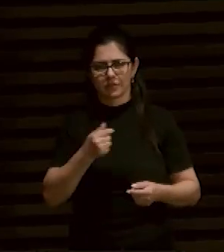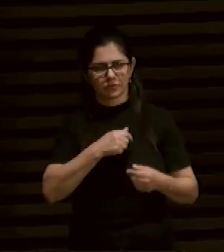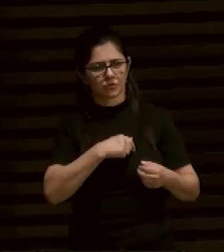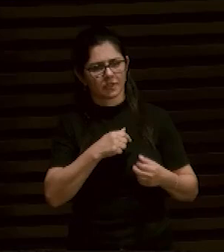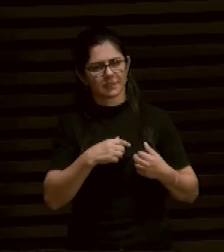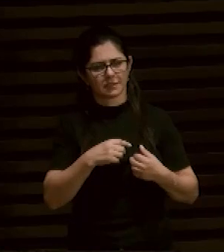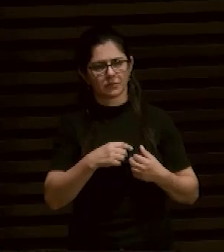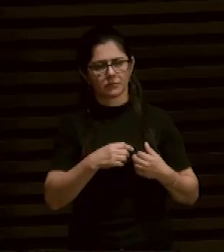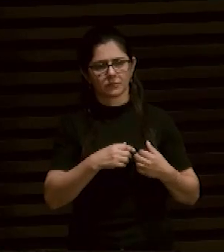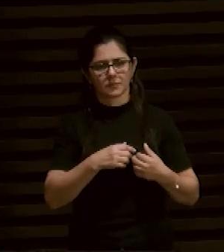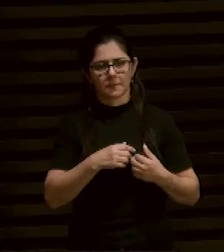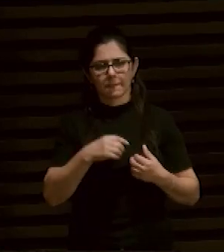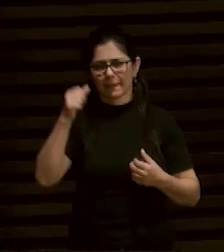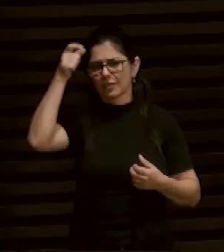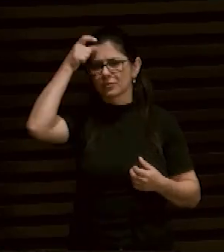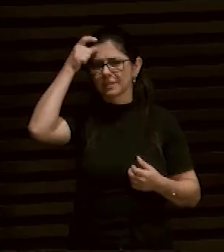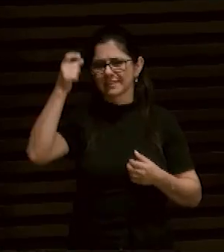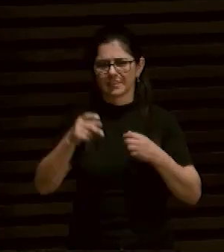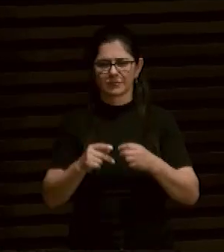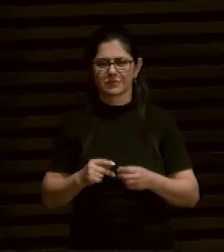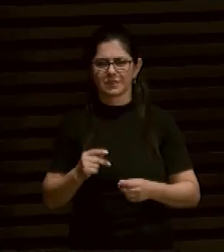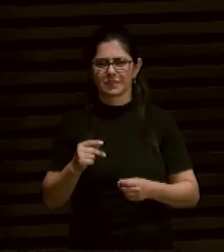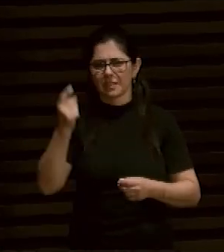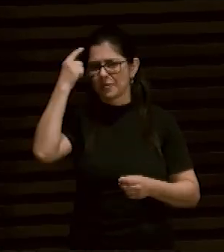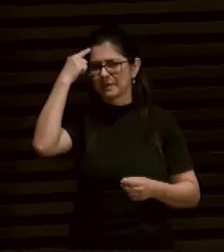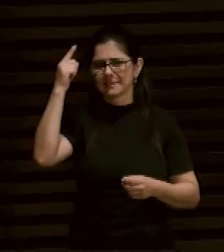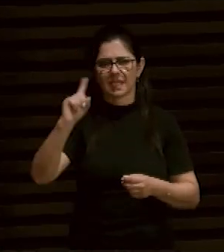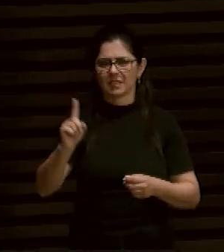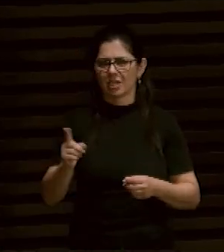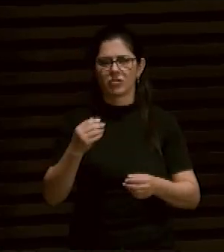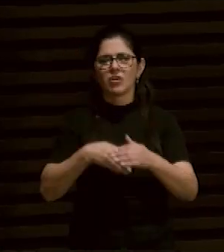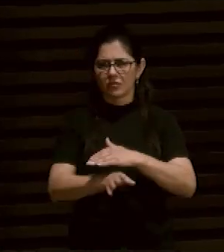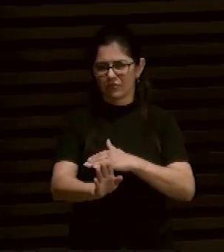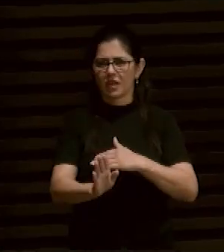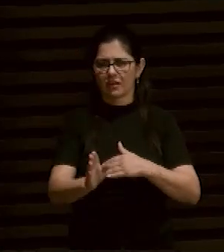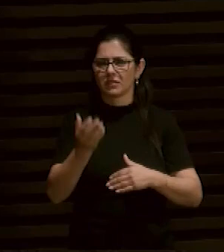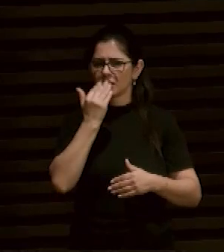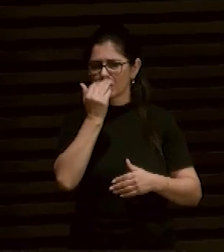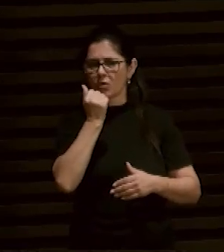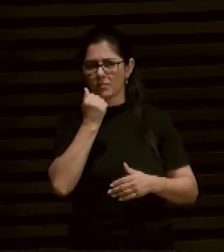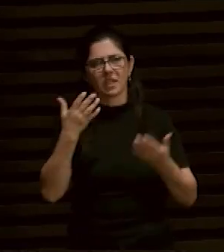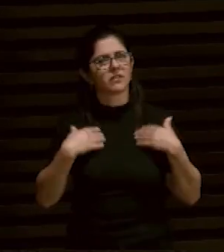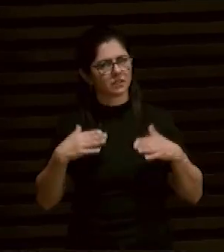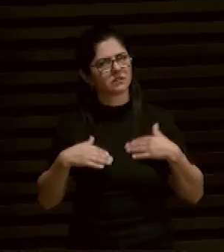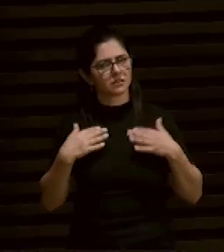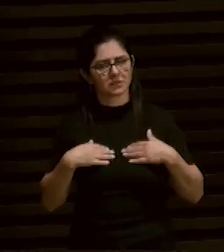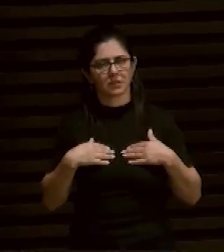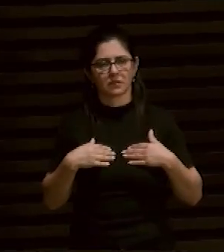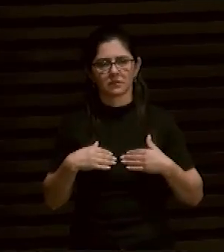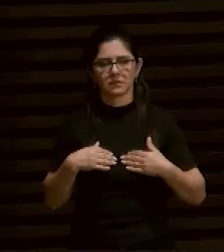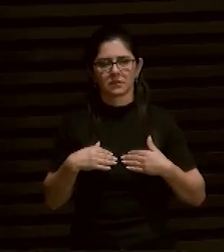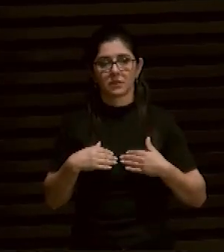não pense nisso, vai para a hora do almoço, vai descansar, você está muito cansado. E agora Mal Danado lembra